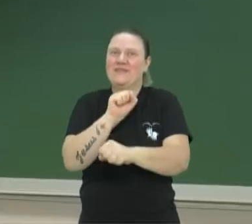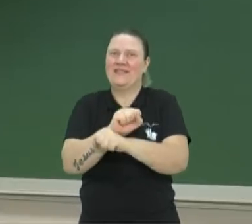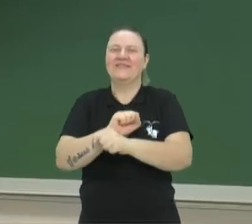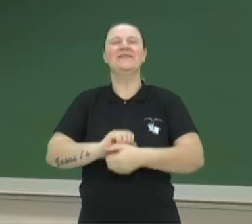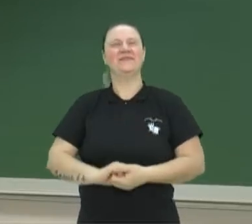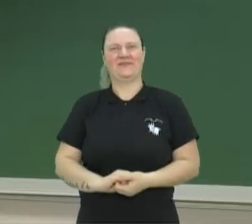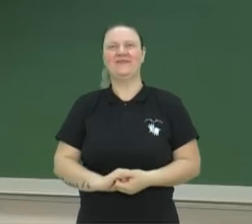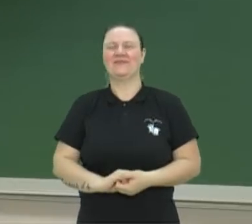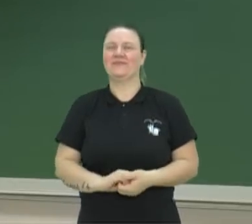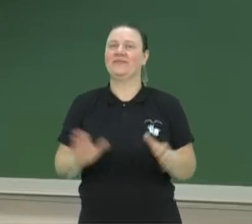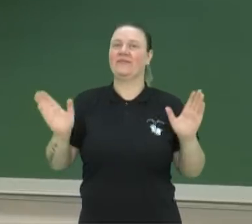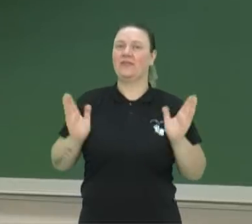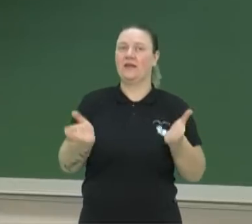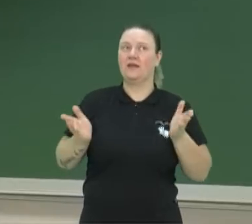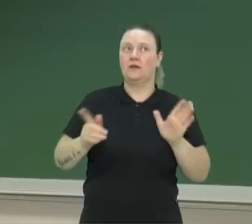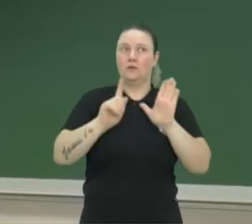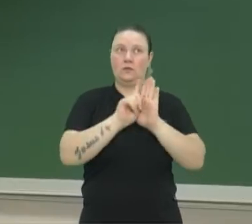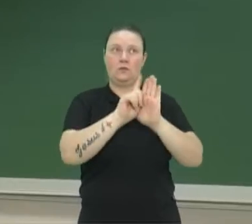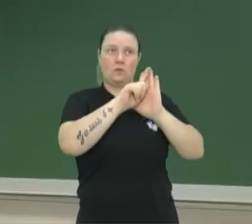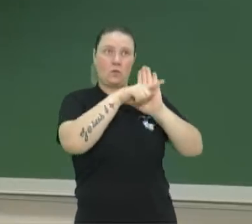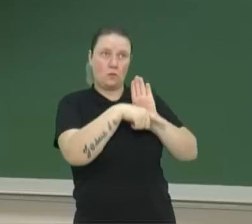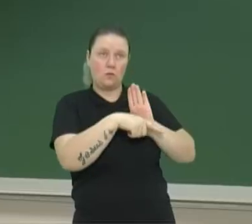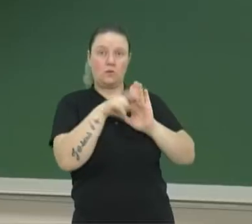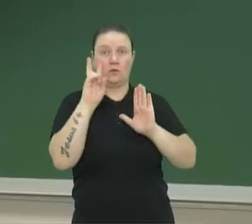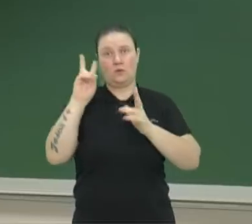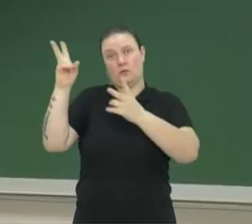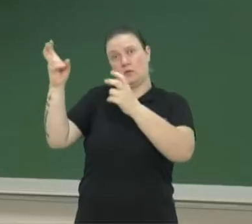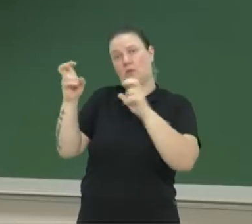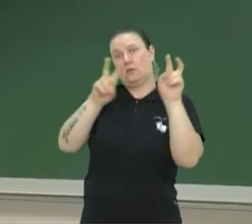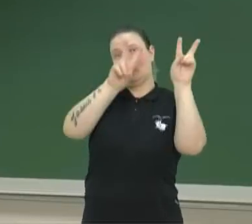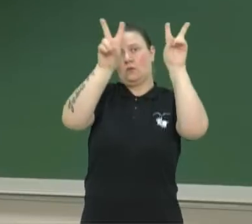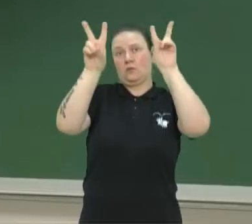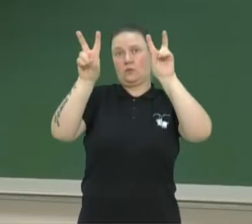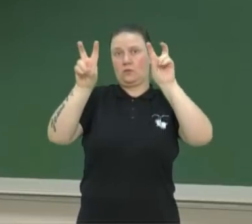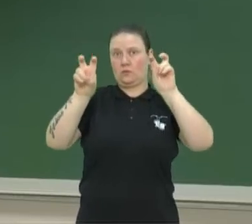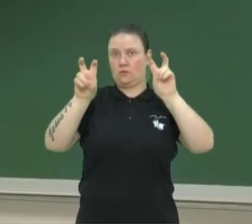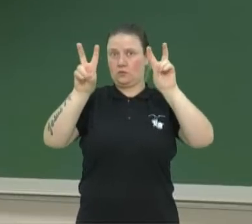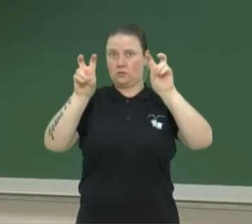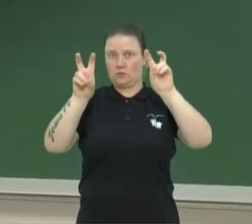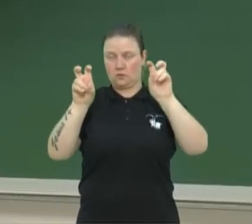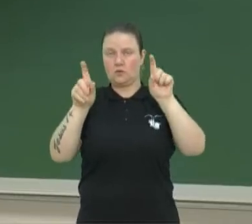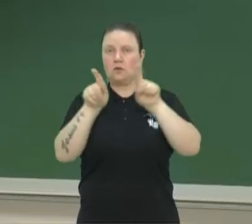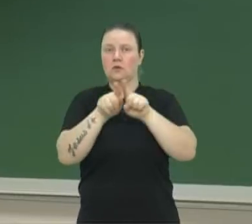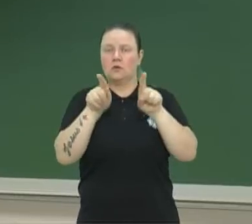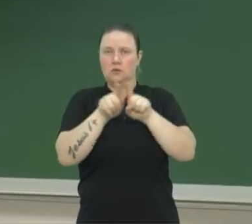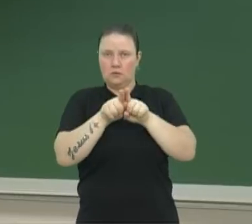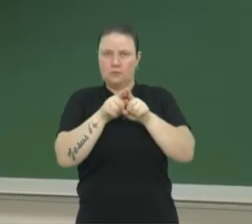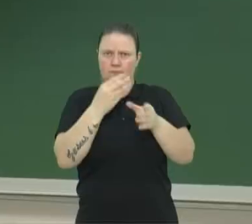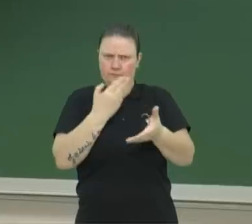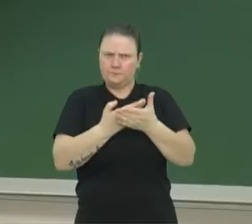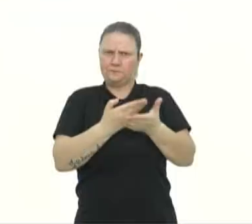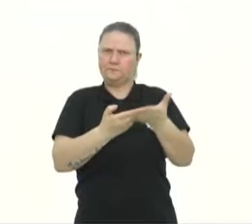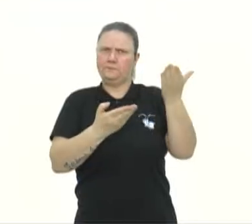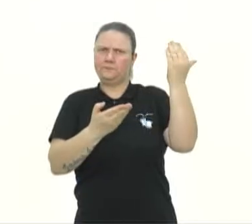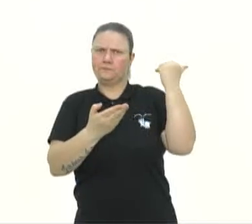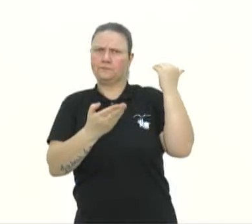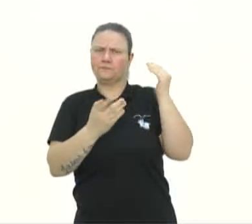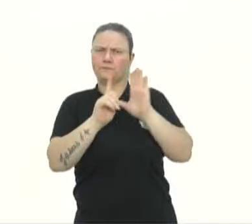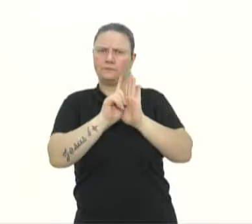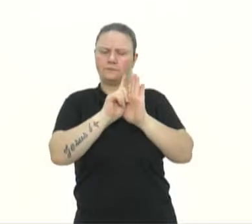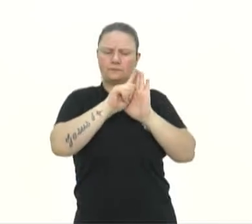Agora, o nosso gênero aqui, certo? O título é o mesmo causo da aula anterior, né? É o